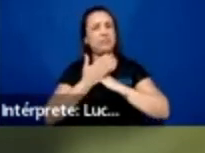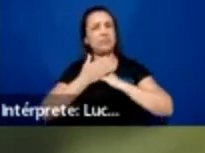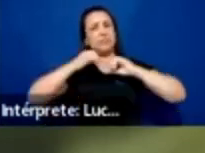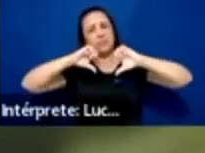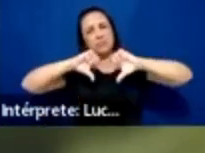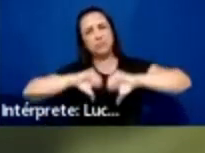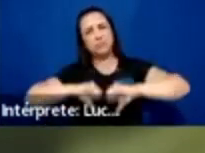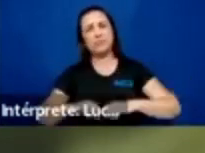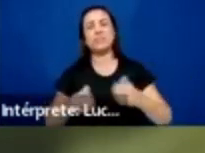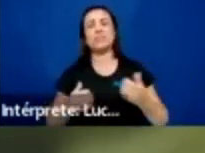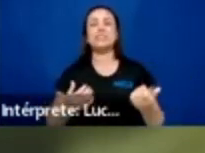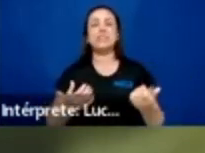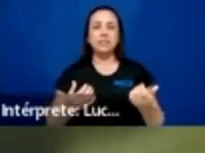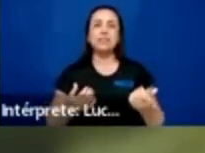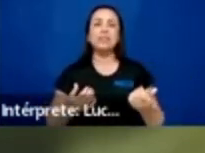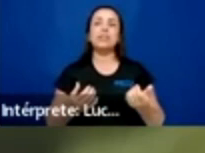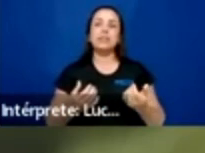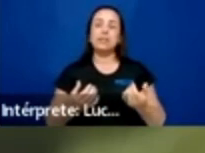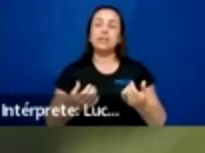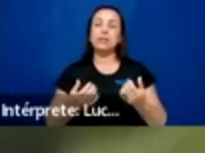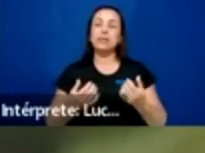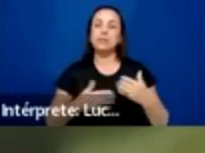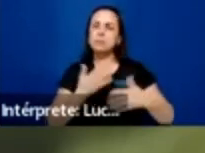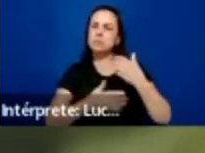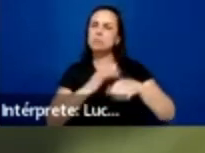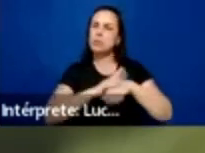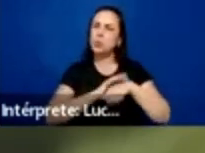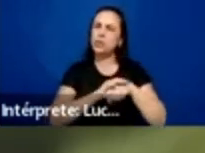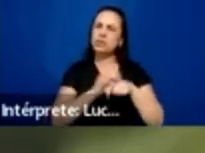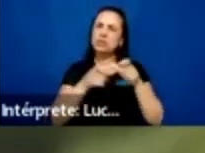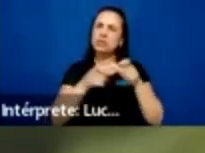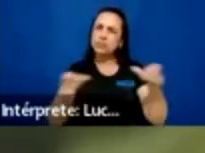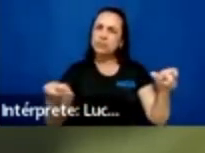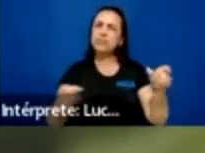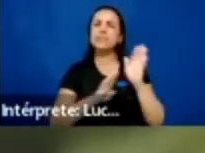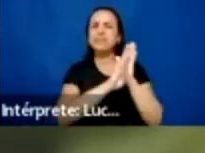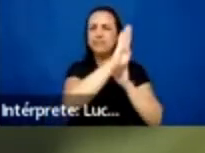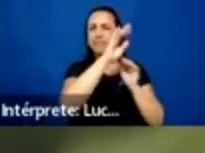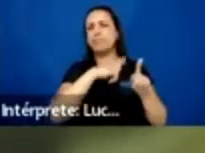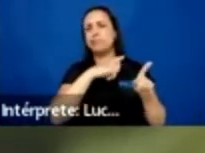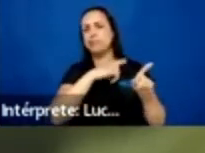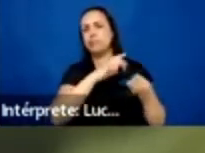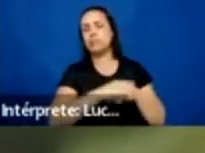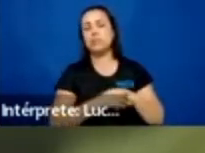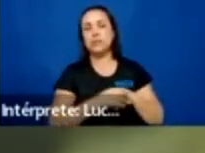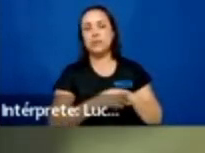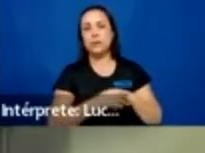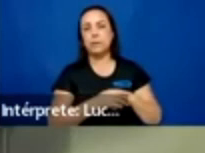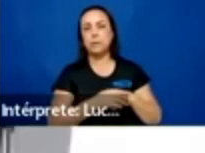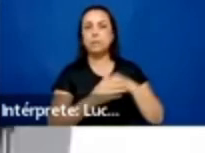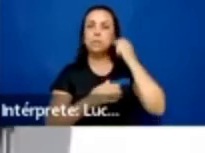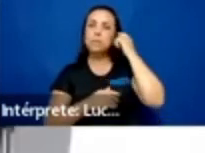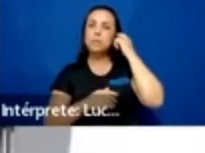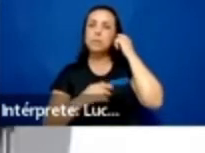das enfermidades. Ele falou logo para nós sobre isso aí. E agora, vamos ver